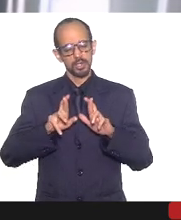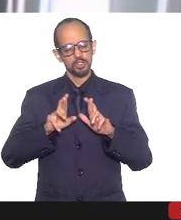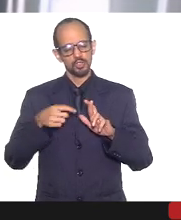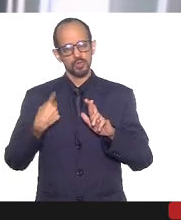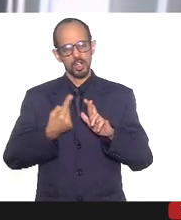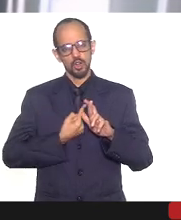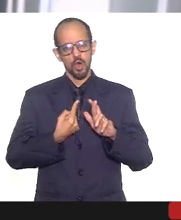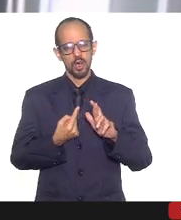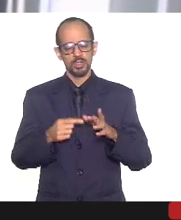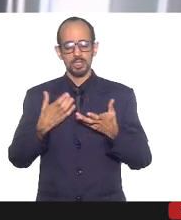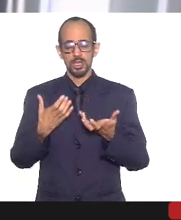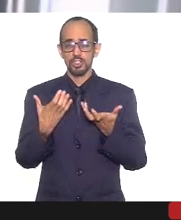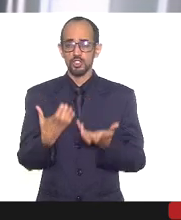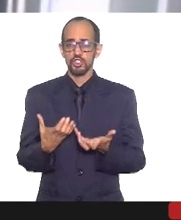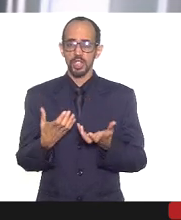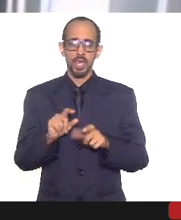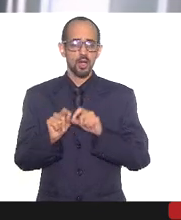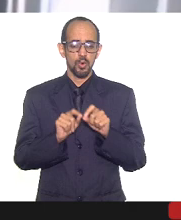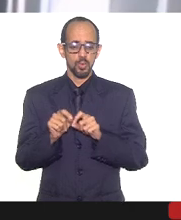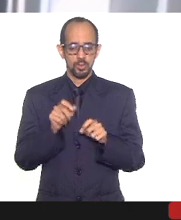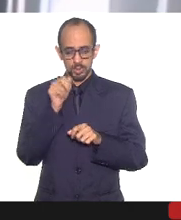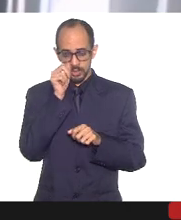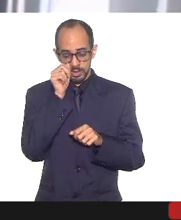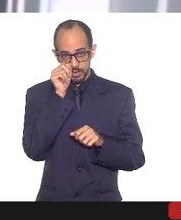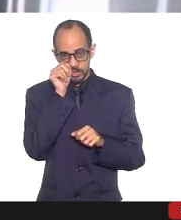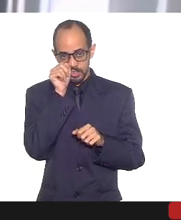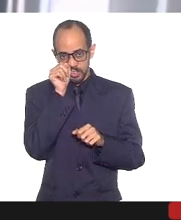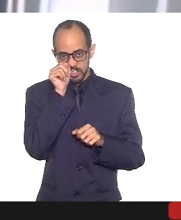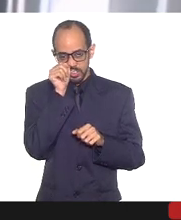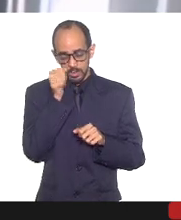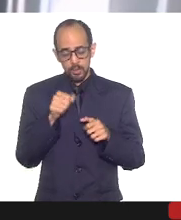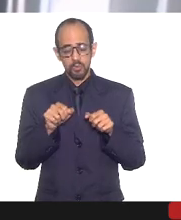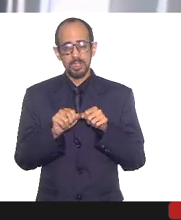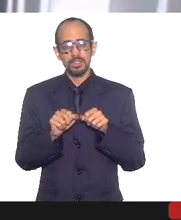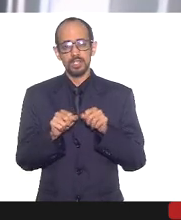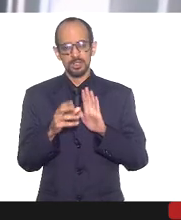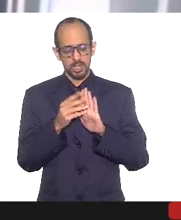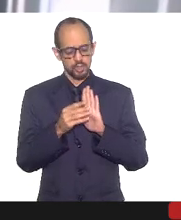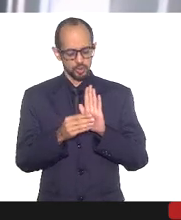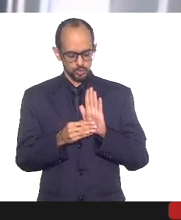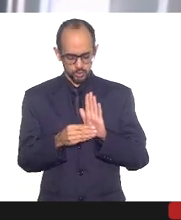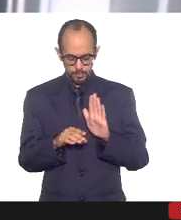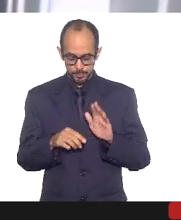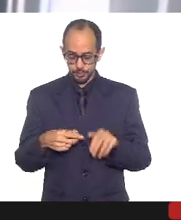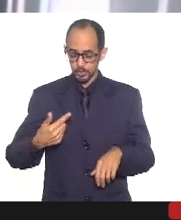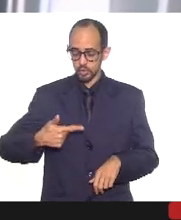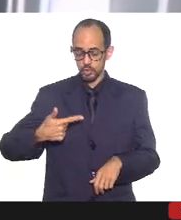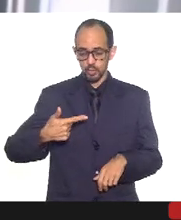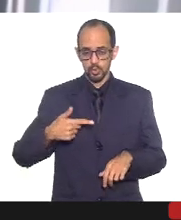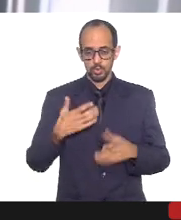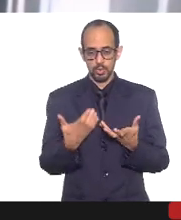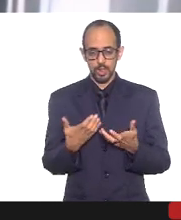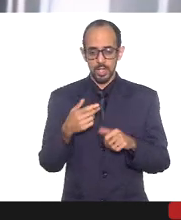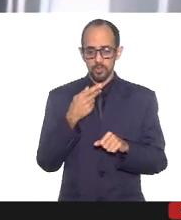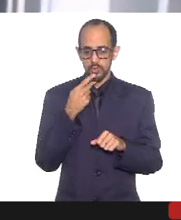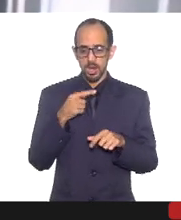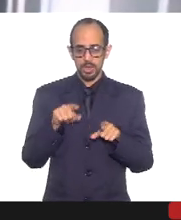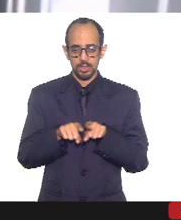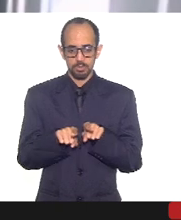nem queremos ter, mas assim, eu faço aqui esse registro que parece justo e oportuno. Em segundo lugar, eu queria